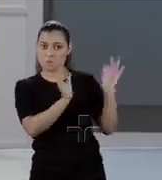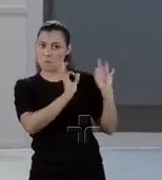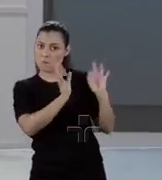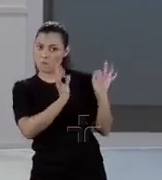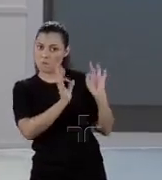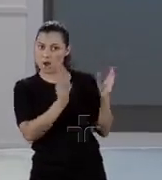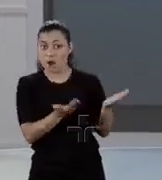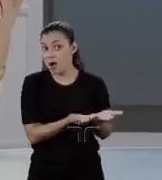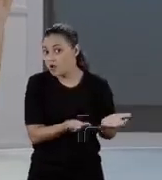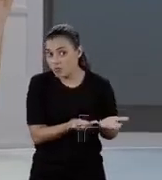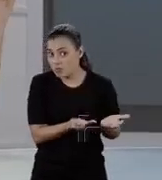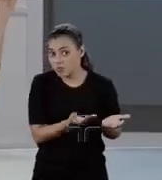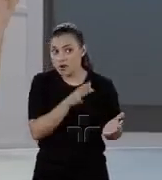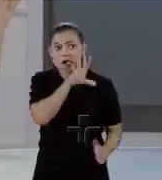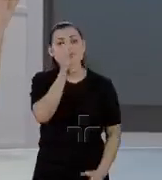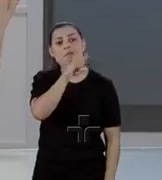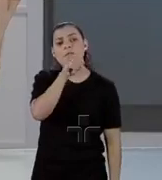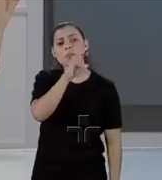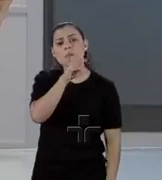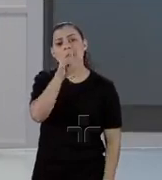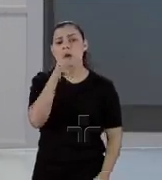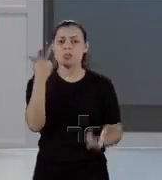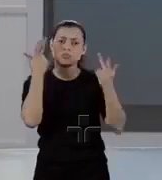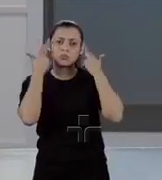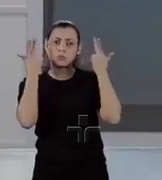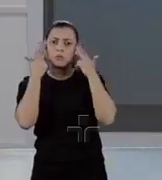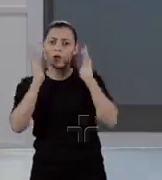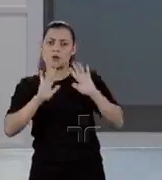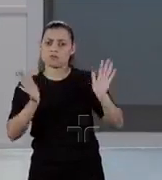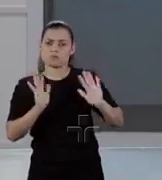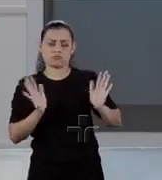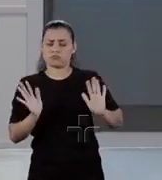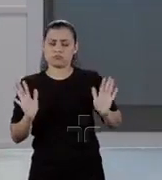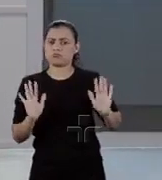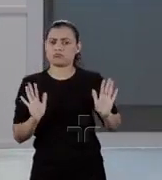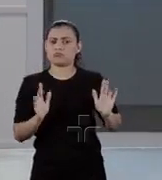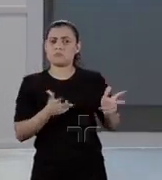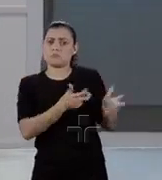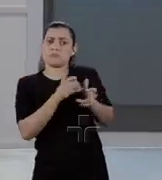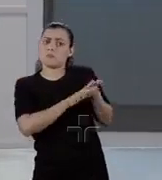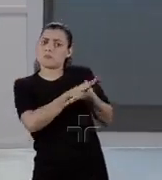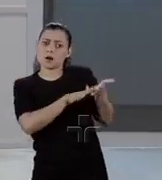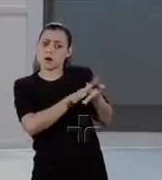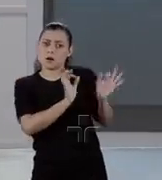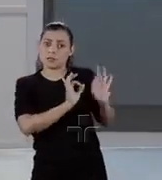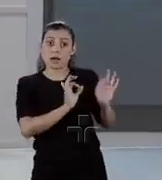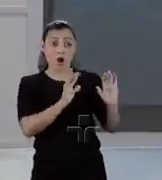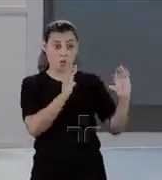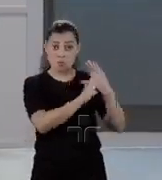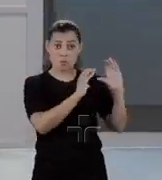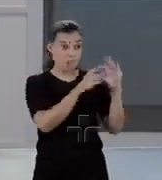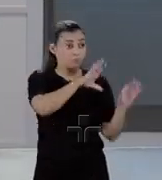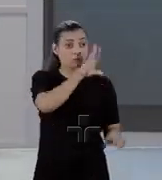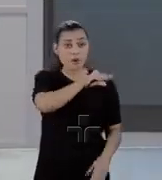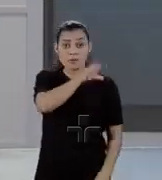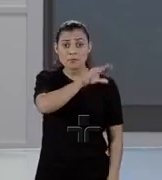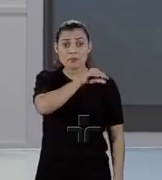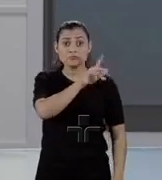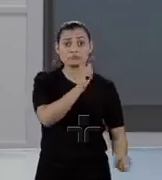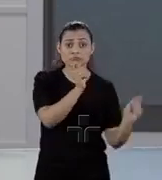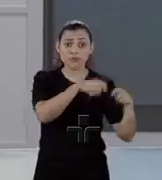na forma oral de comunicação. Quer dizer, eu diria que a comunicação oral, ela